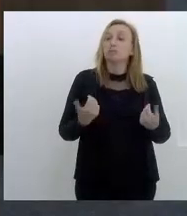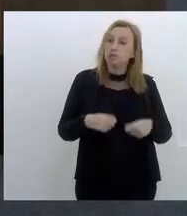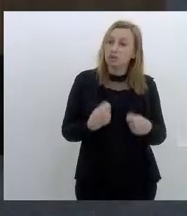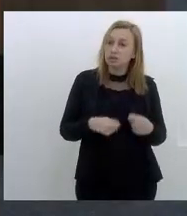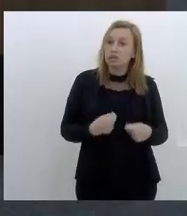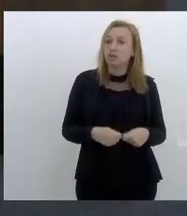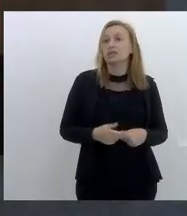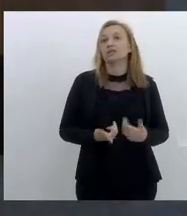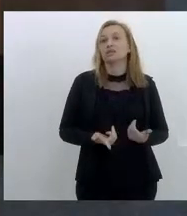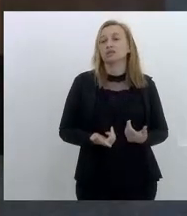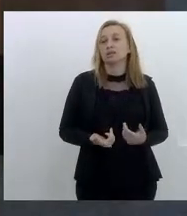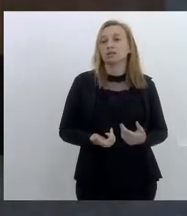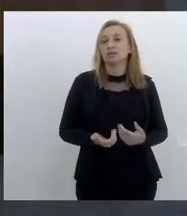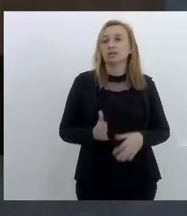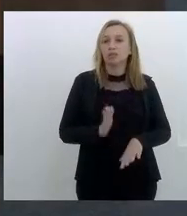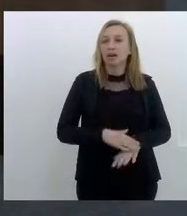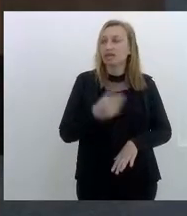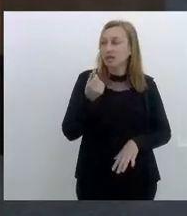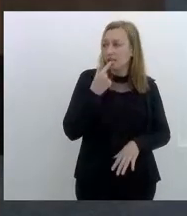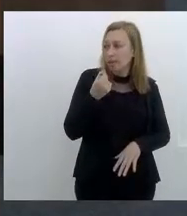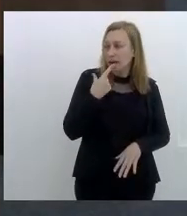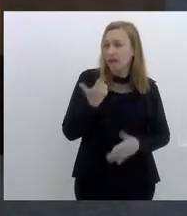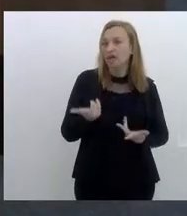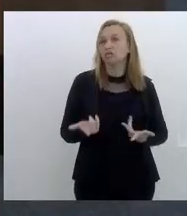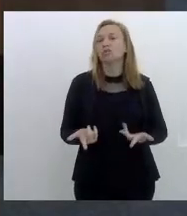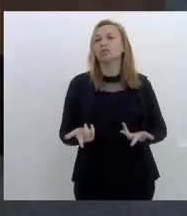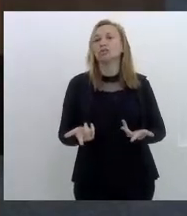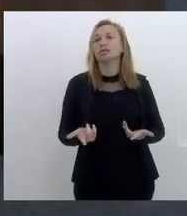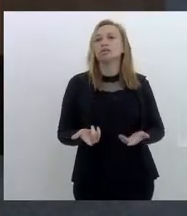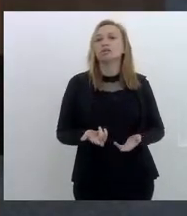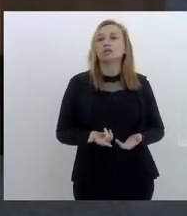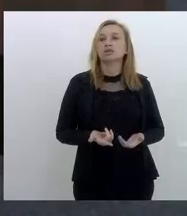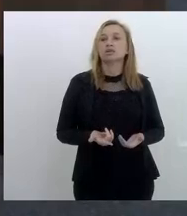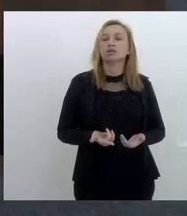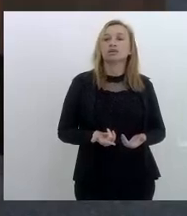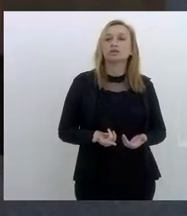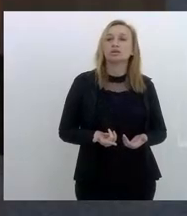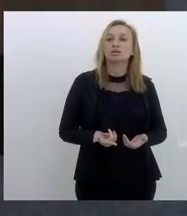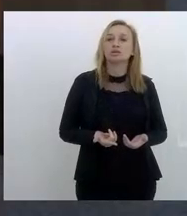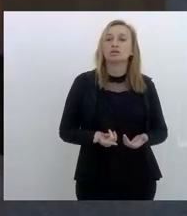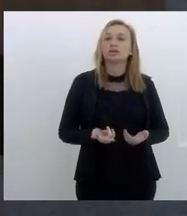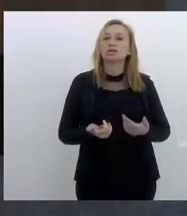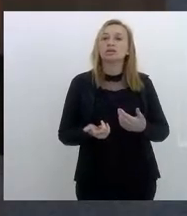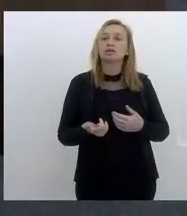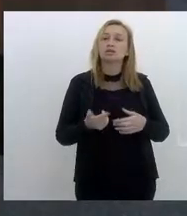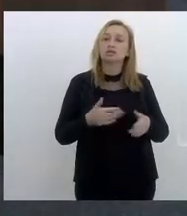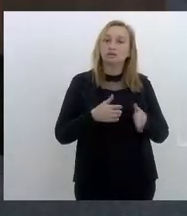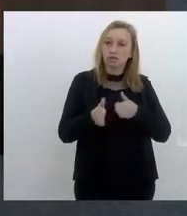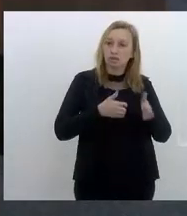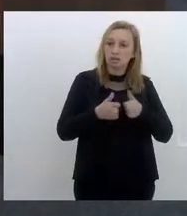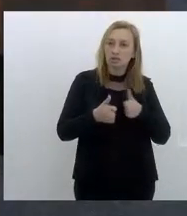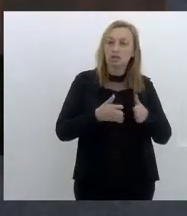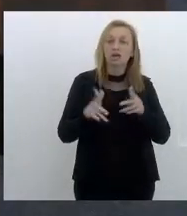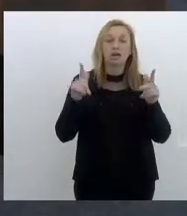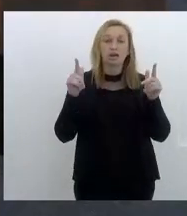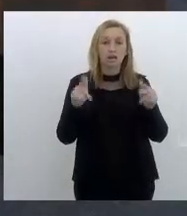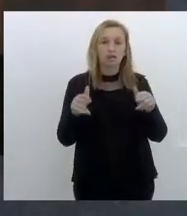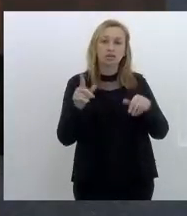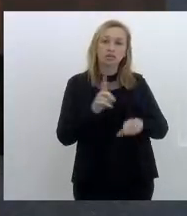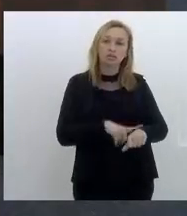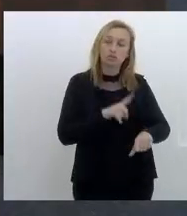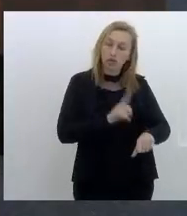precisa de mais remédios quando eu fiz a determinar as condições de acesso É nesse momento